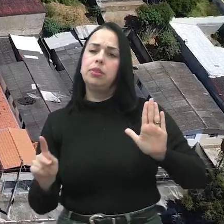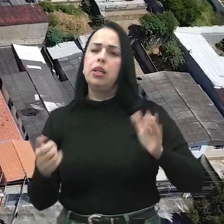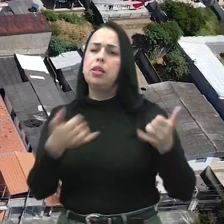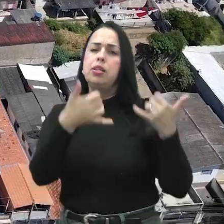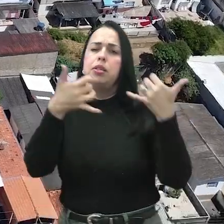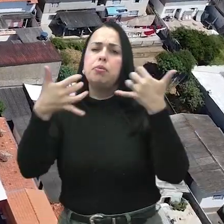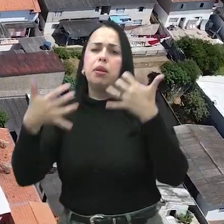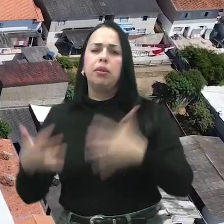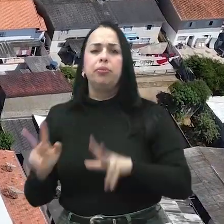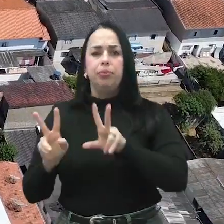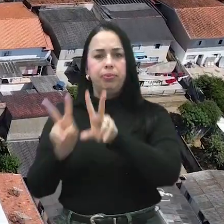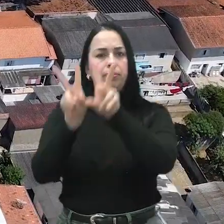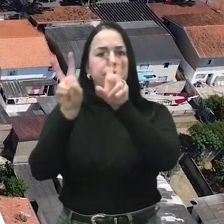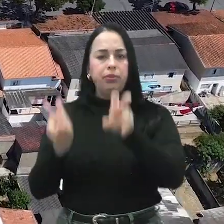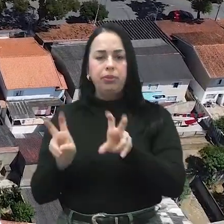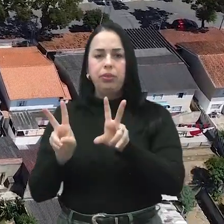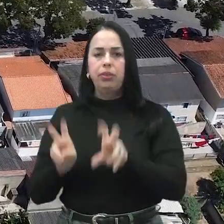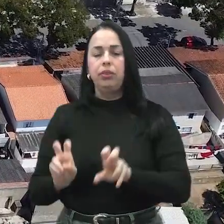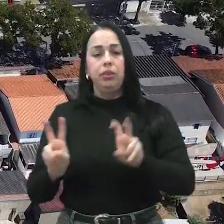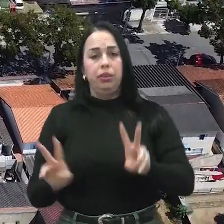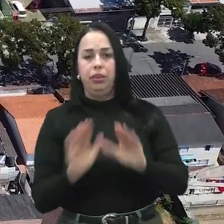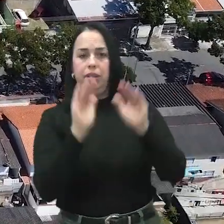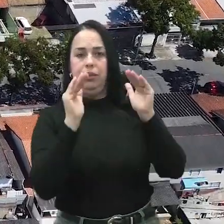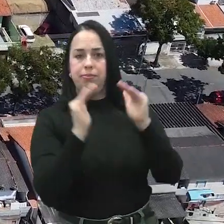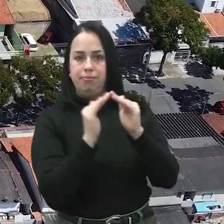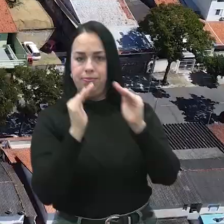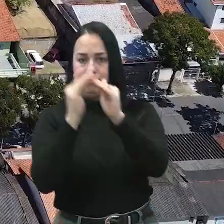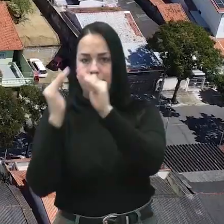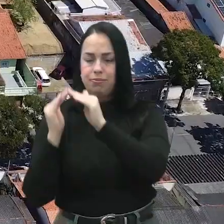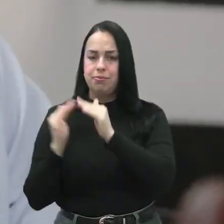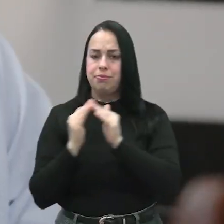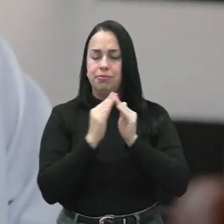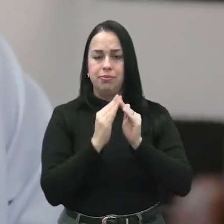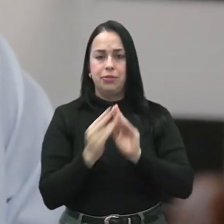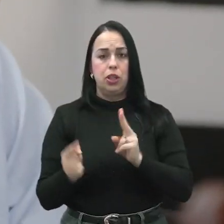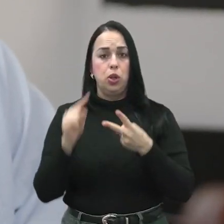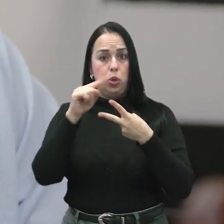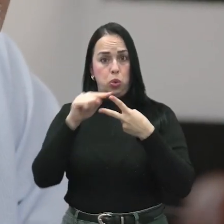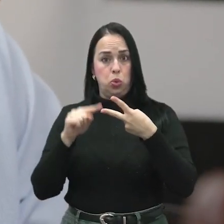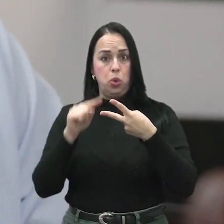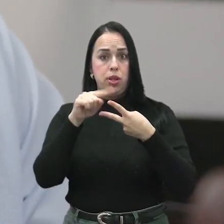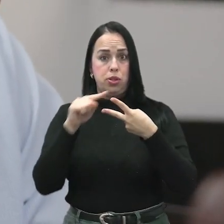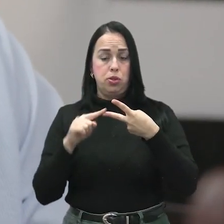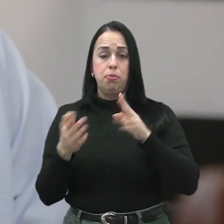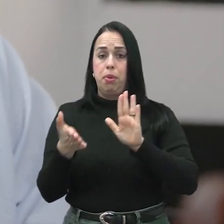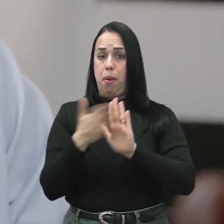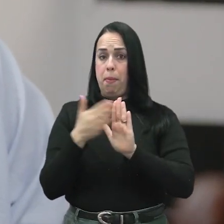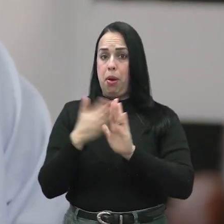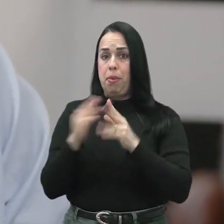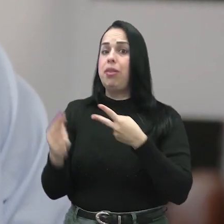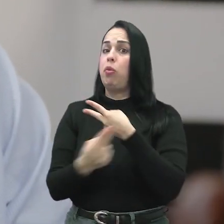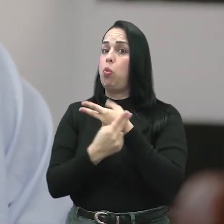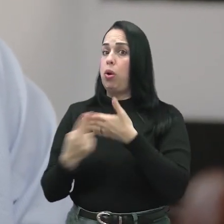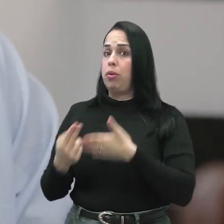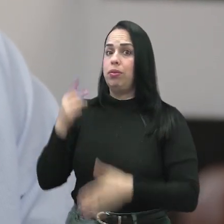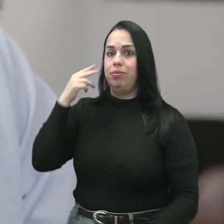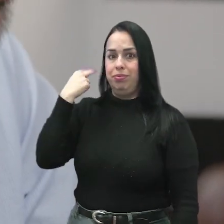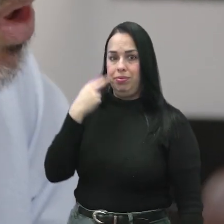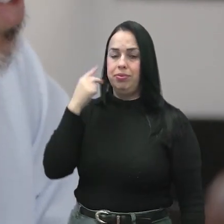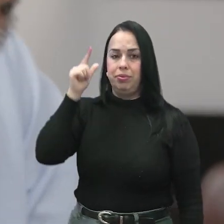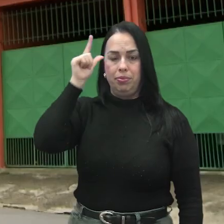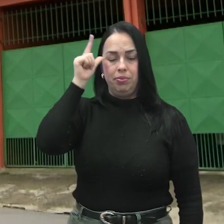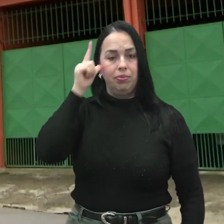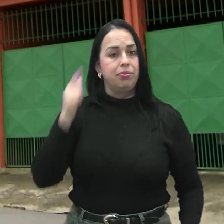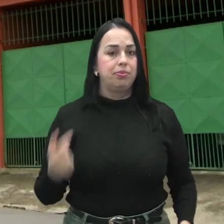Câmara tratam de temas relativos à habitação. 2 propostas são do vereador Lino